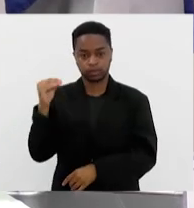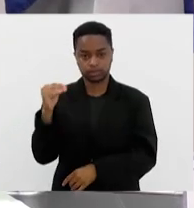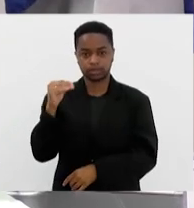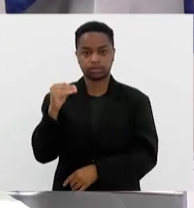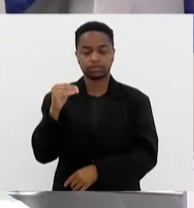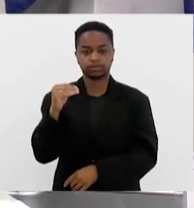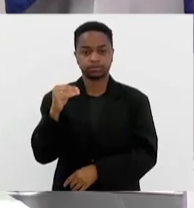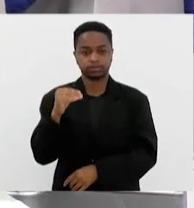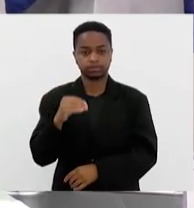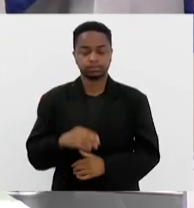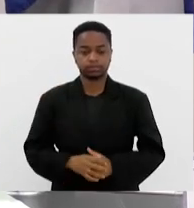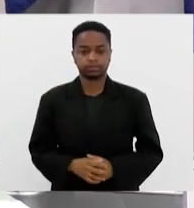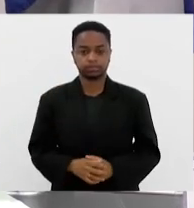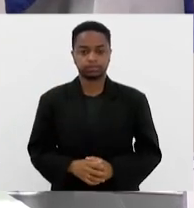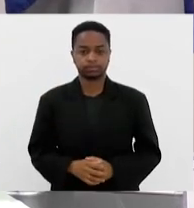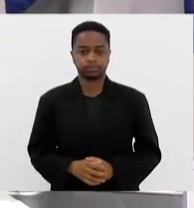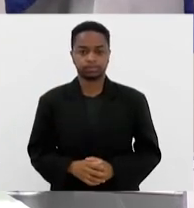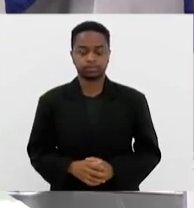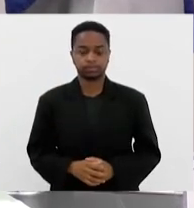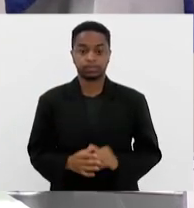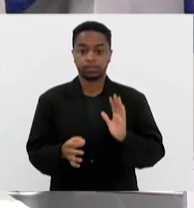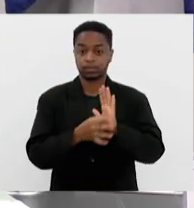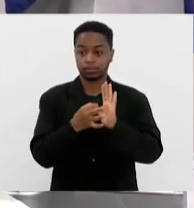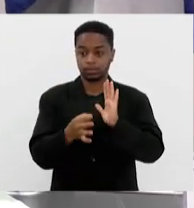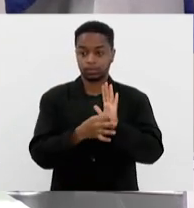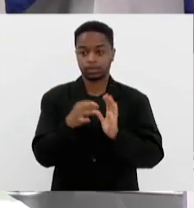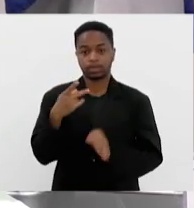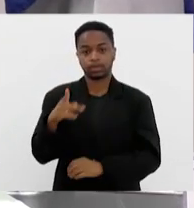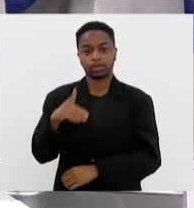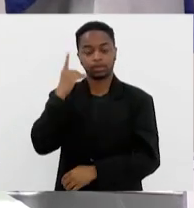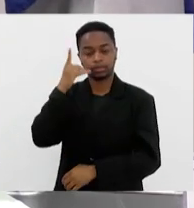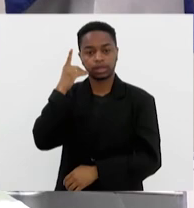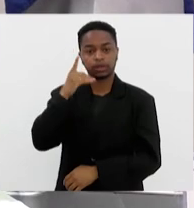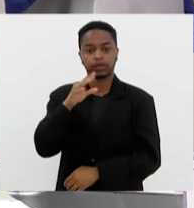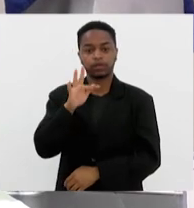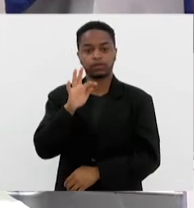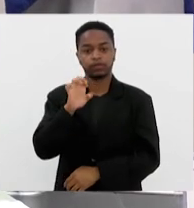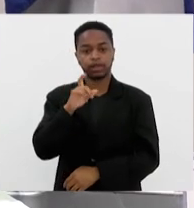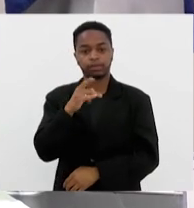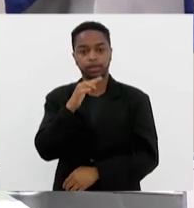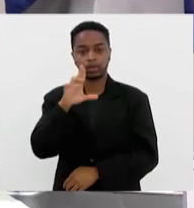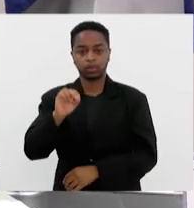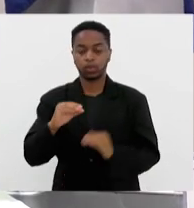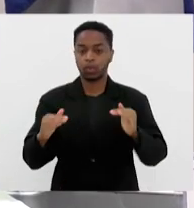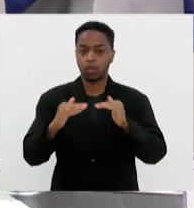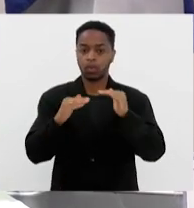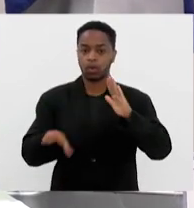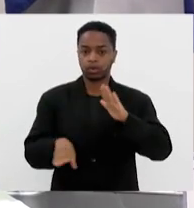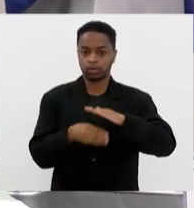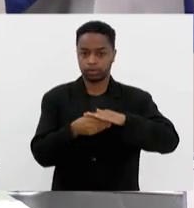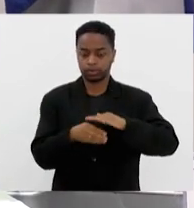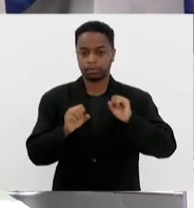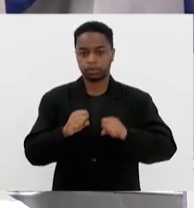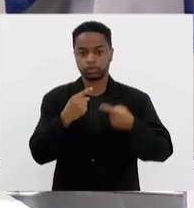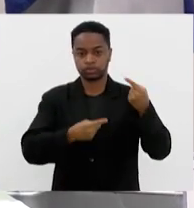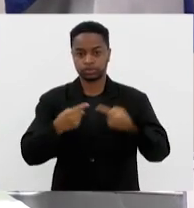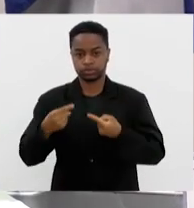na forma que menciona. O parecer do deputado Filipinho Raves foi favorável à emenda em